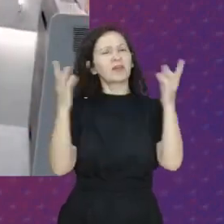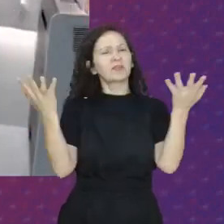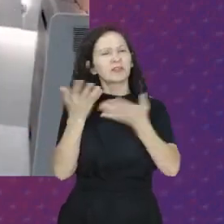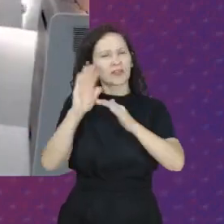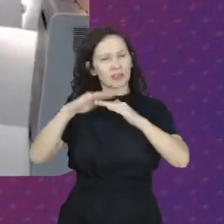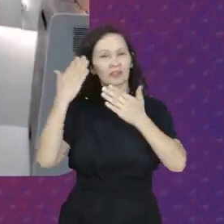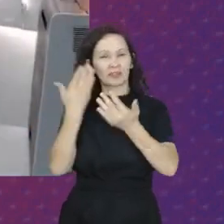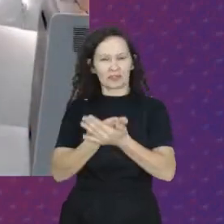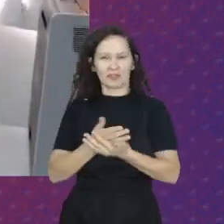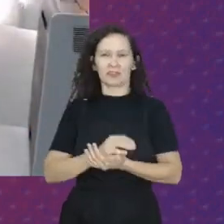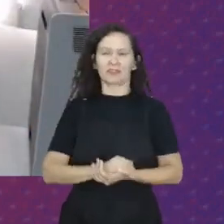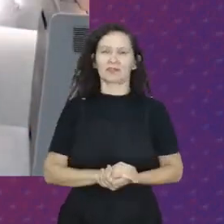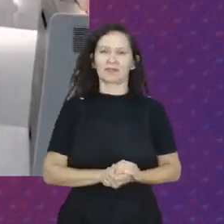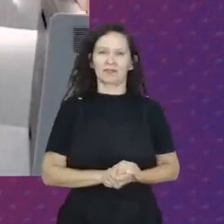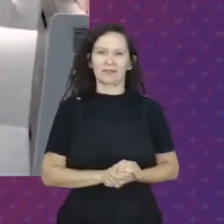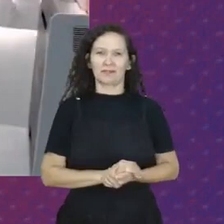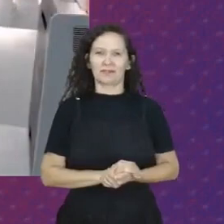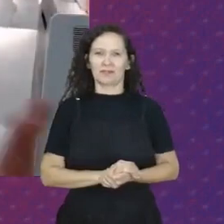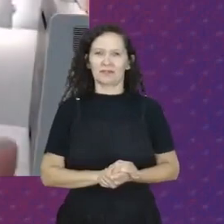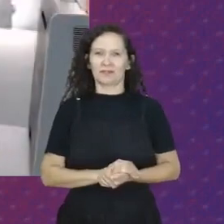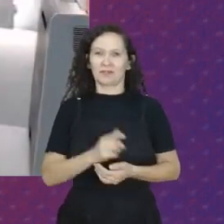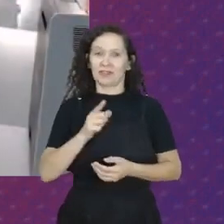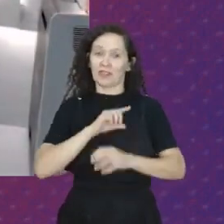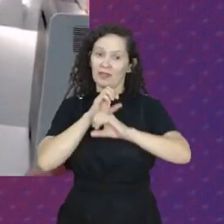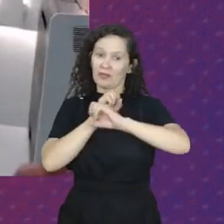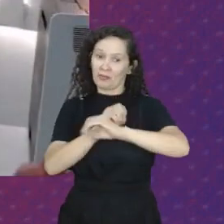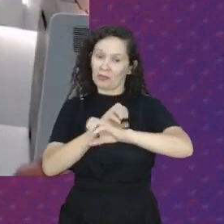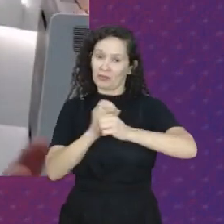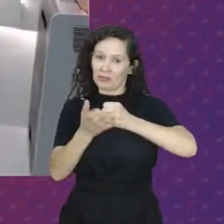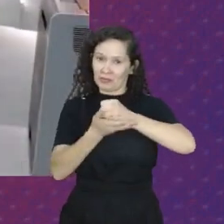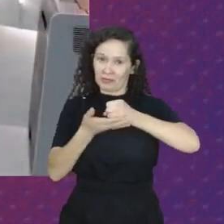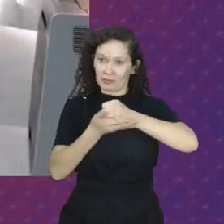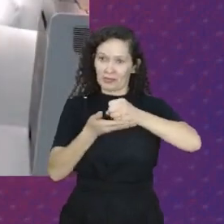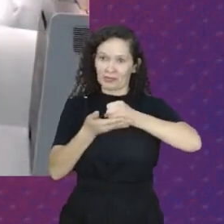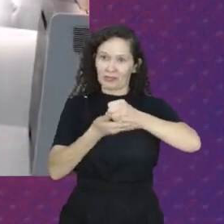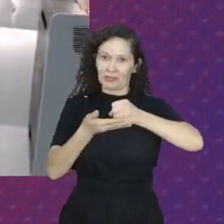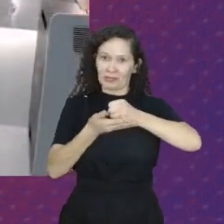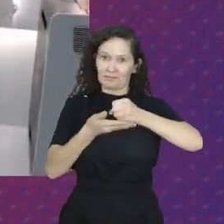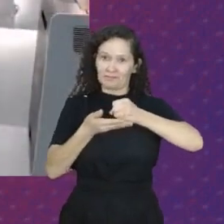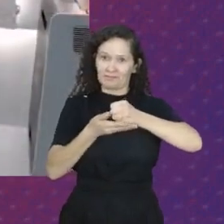é de uma educação básica